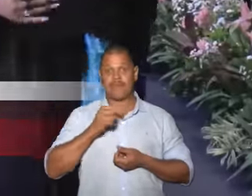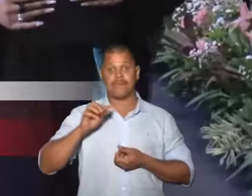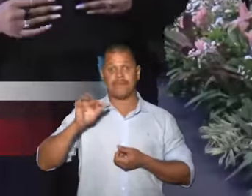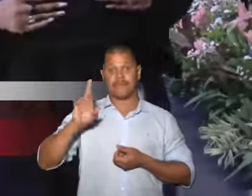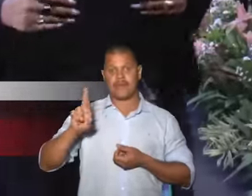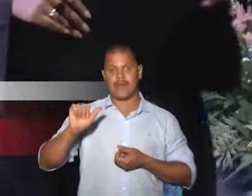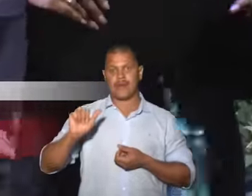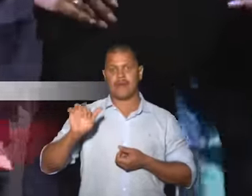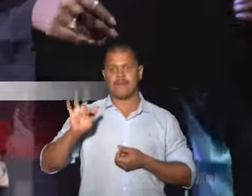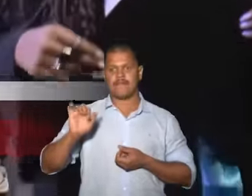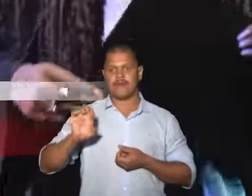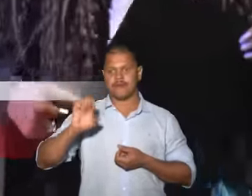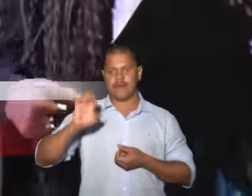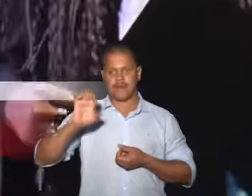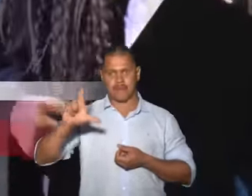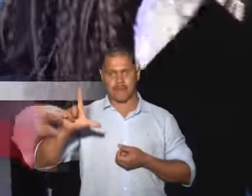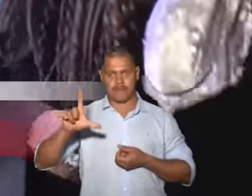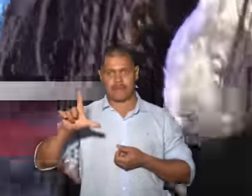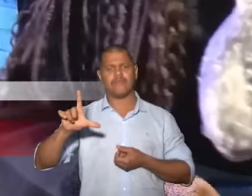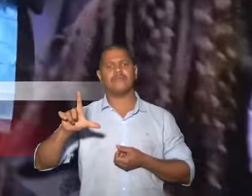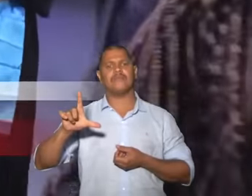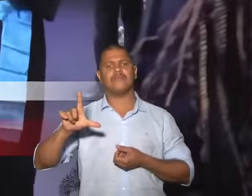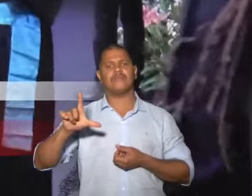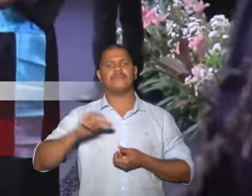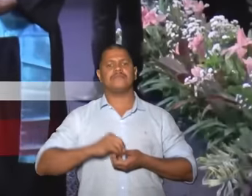Rafael Mendes Leal.